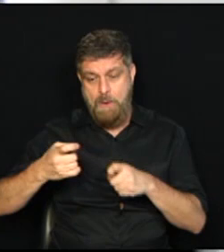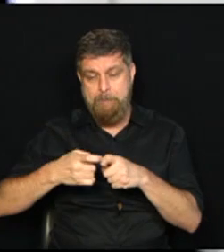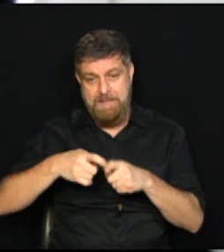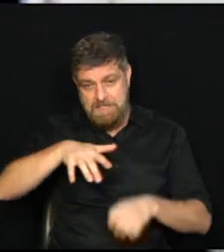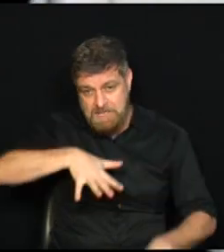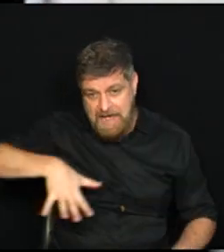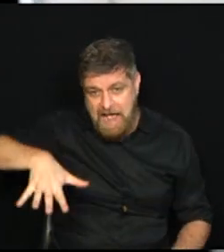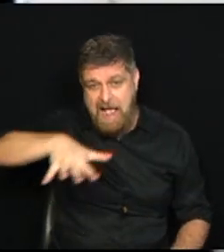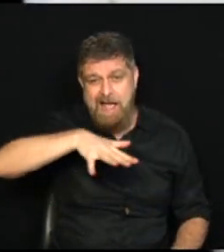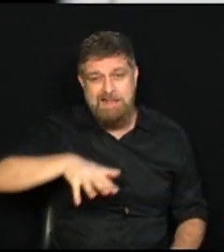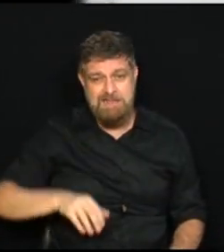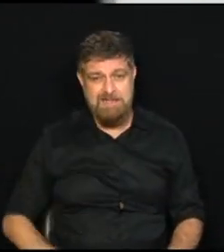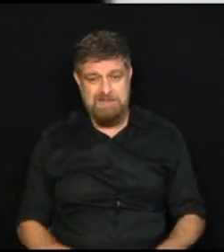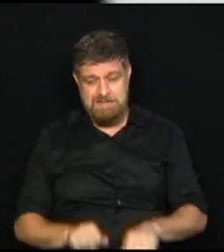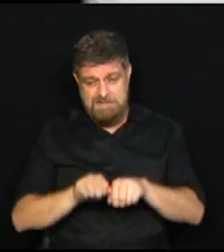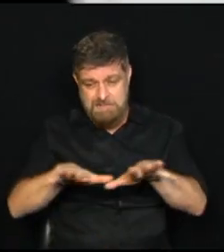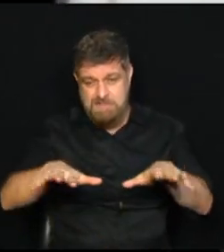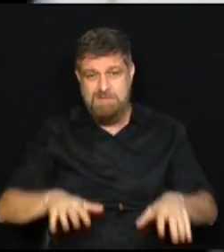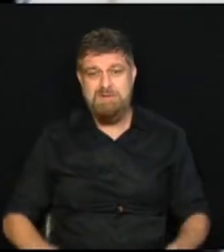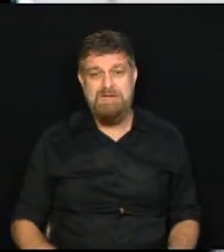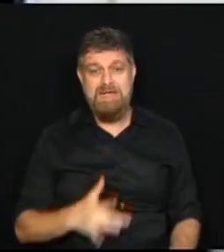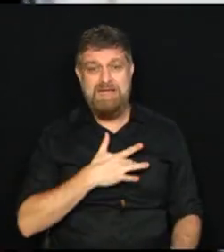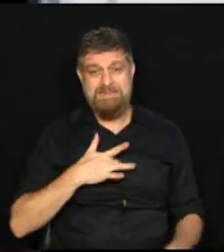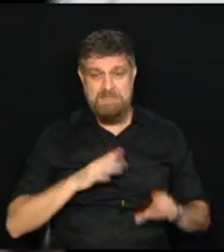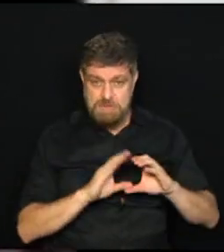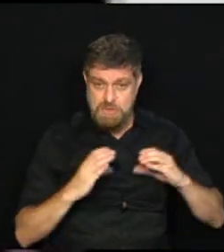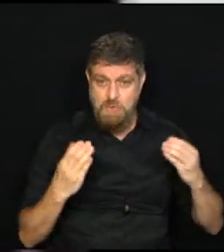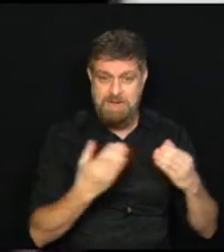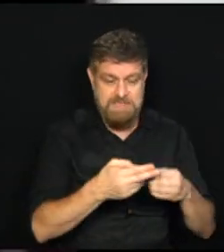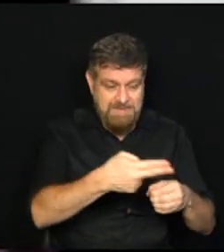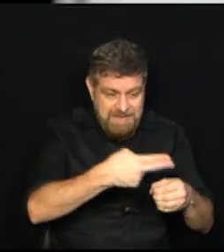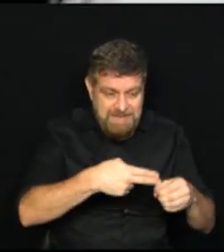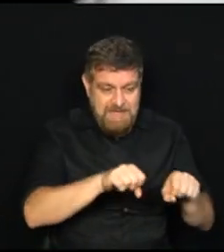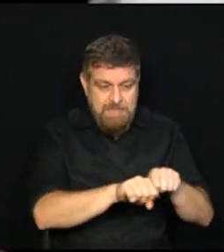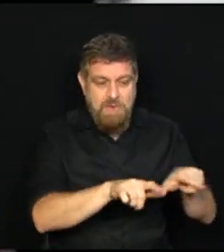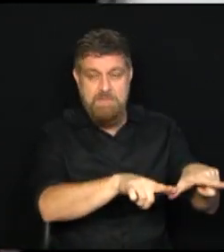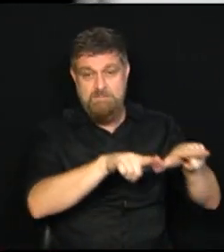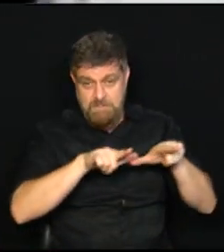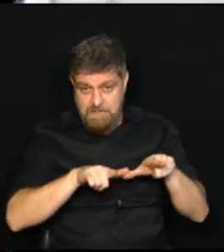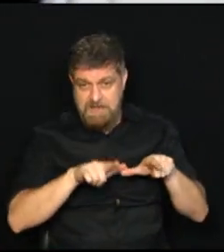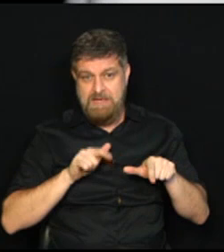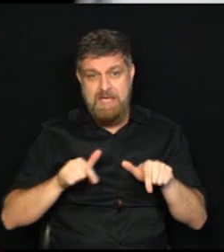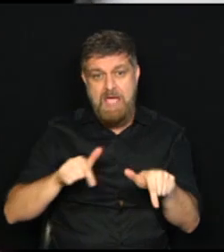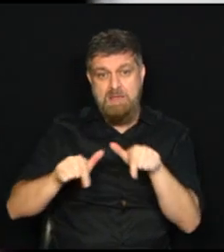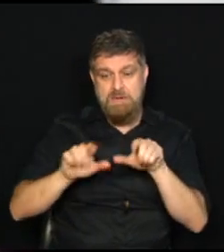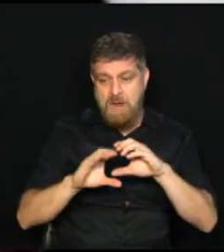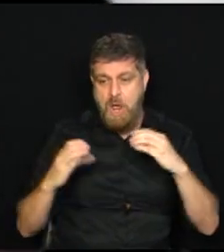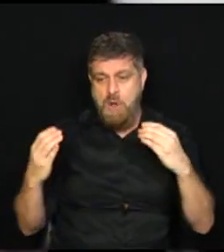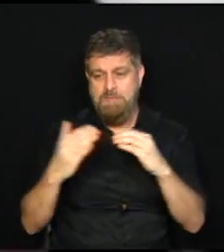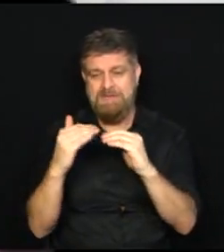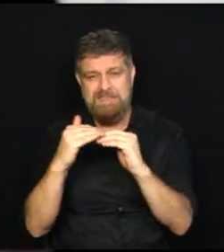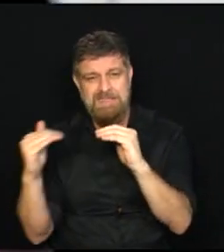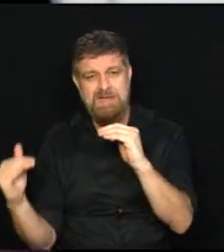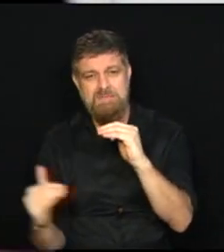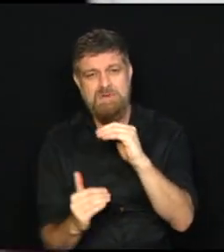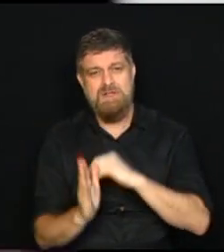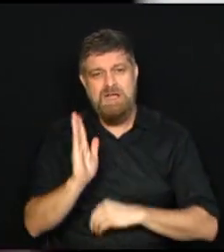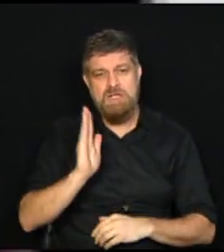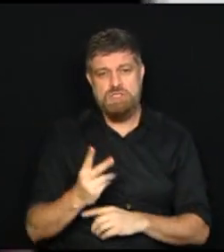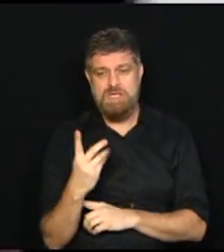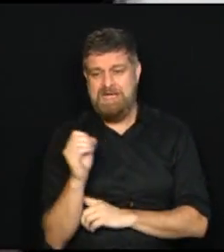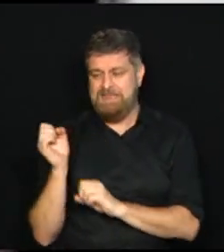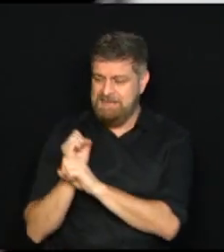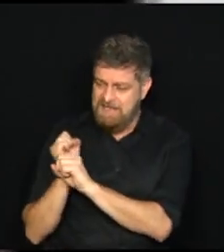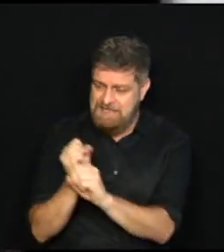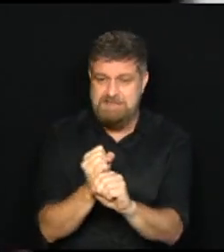me formei na saúde coletiva da Unicamp, tenho trabalhado em comunidades vulneráveis já faz mais de 10 anos, e